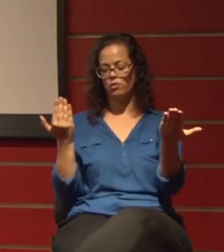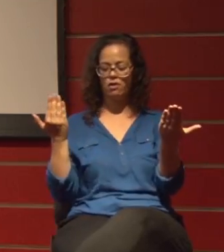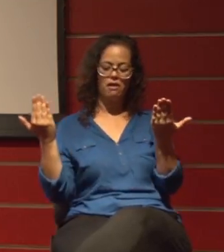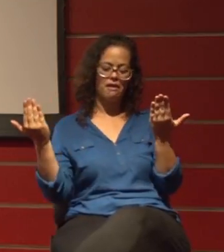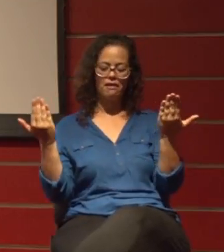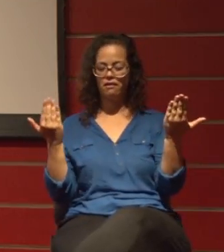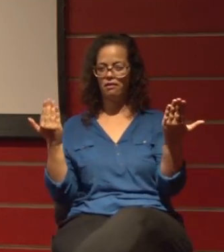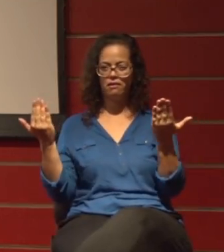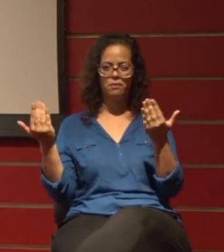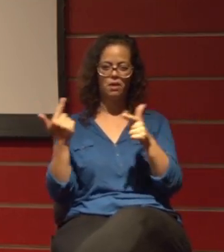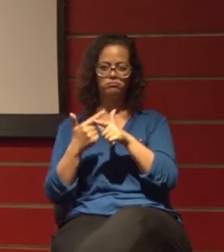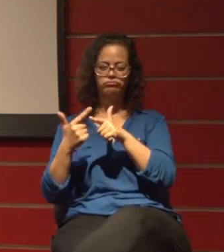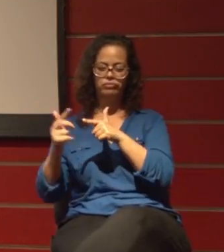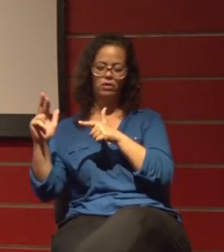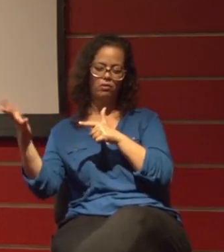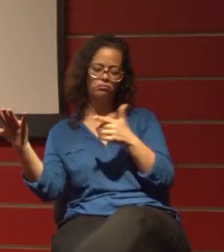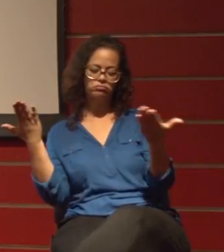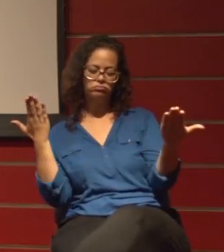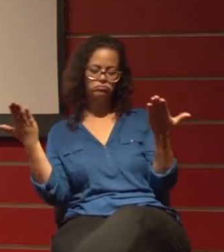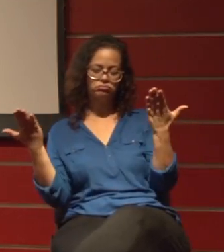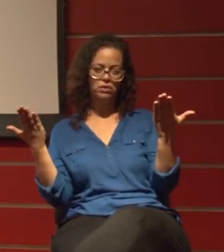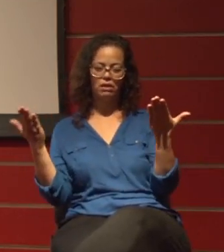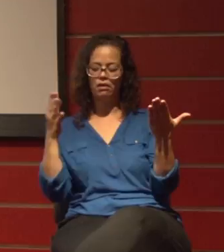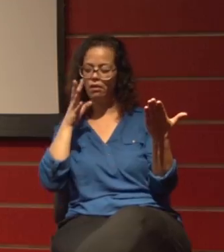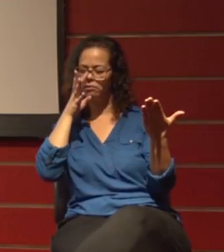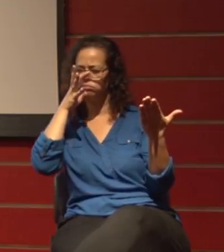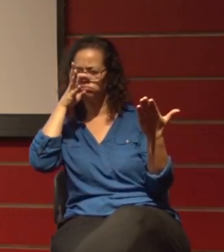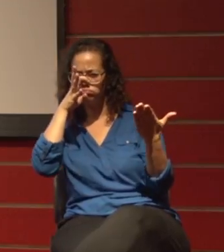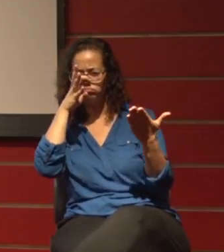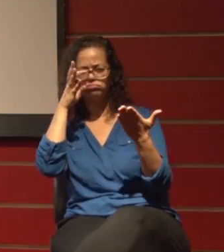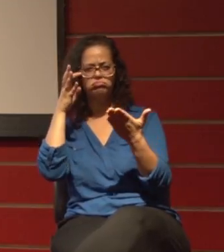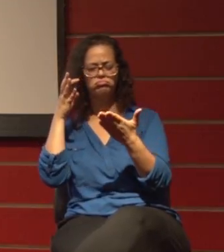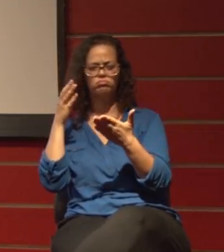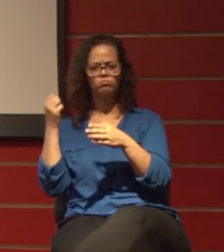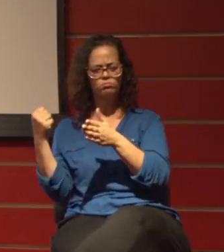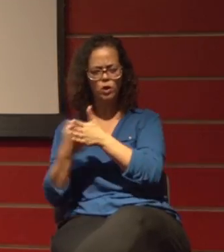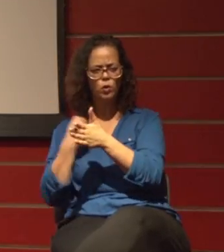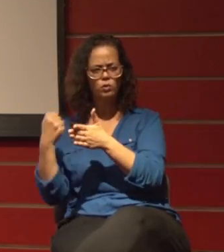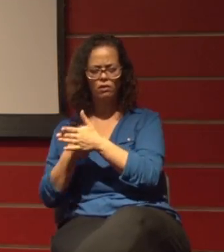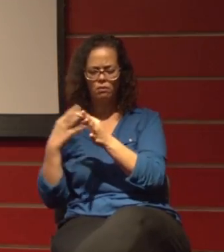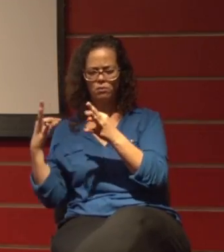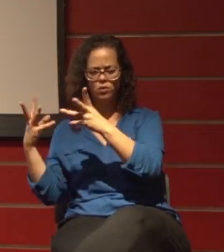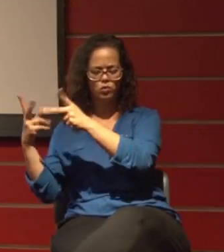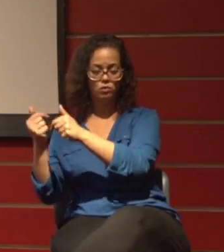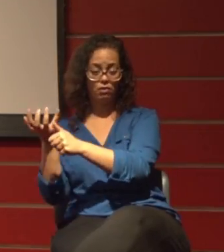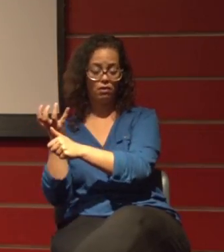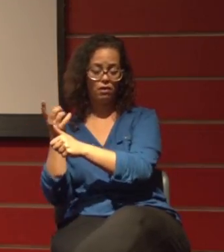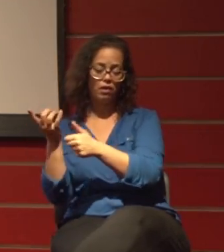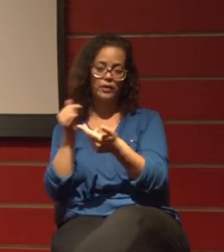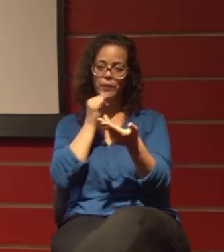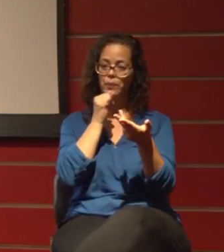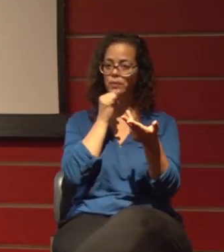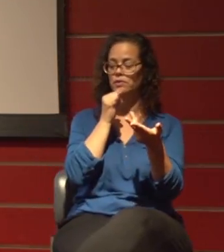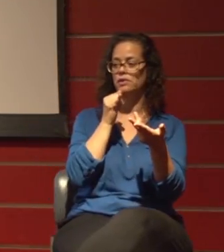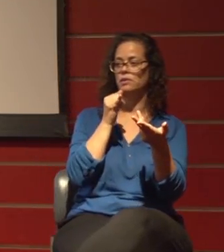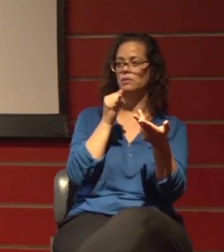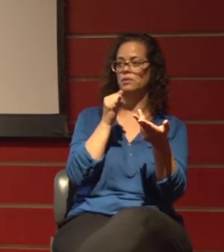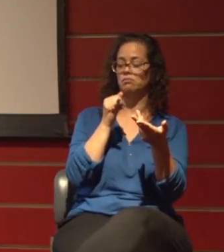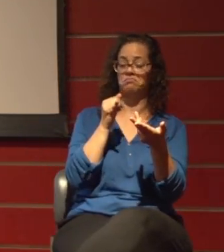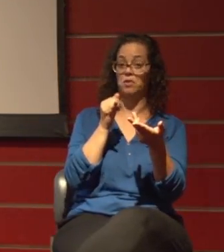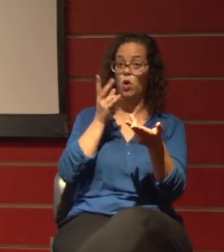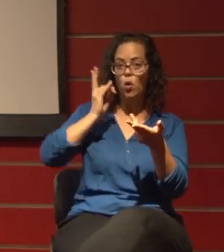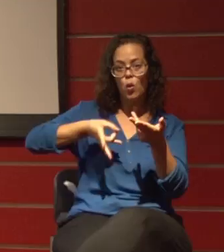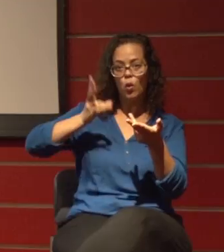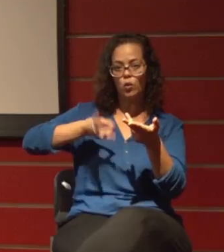né Essa essa determinação de de fazer tudo que é imaginável assim dentro não saindo do personagem